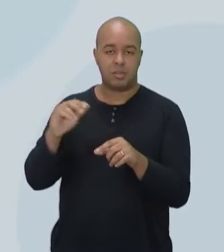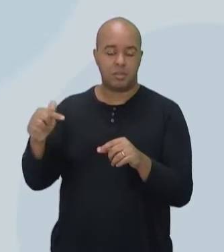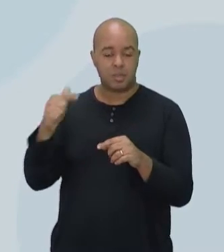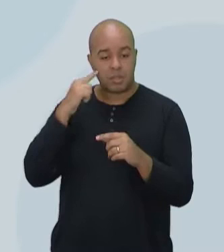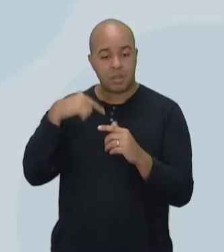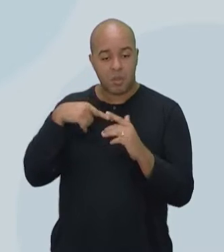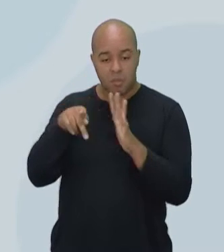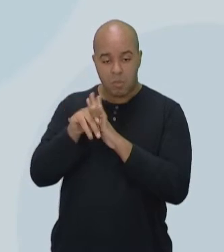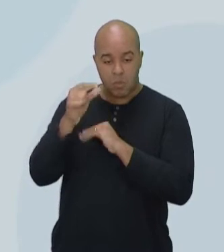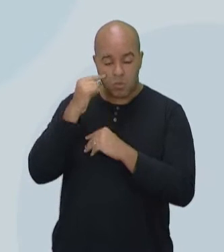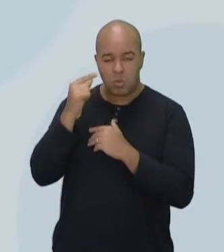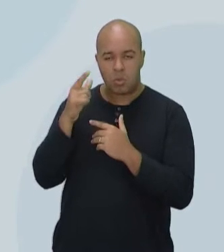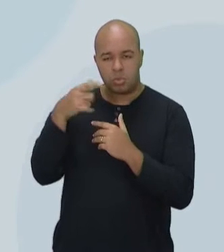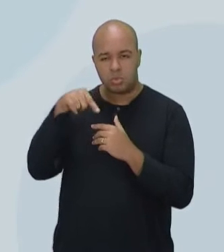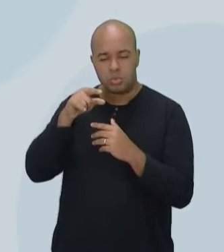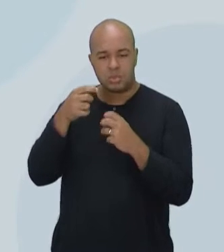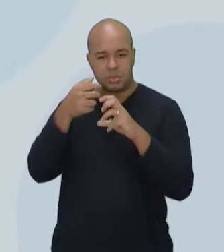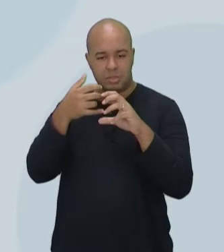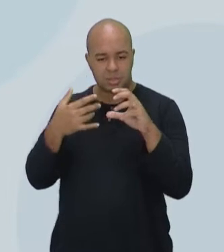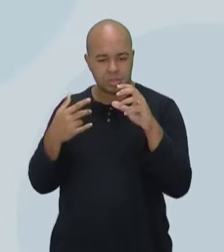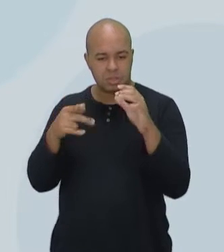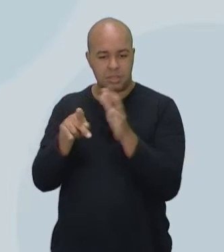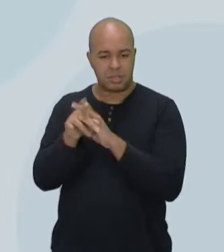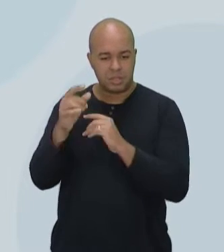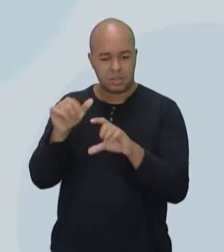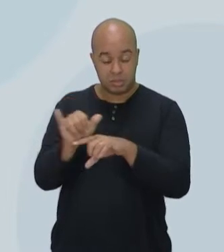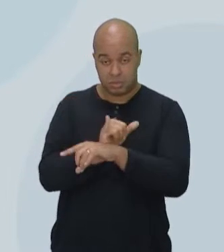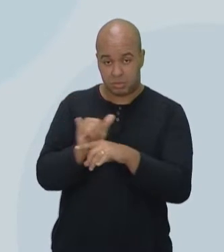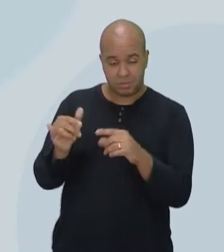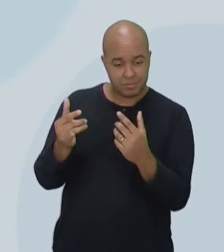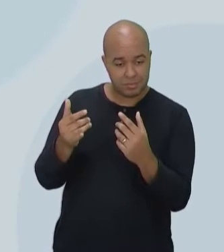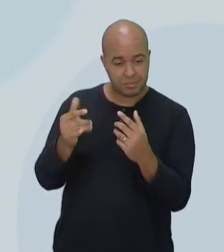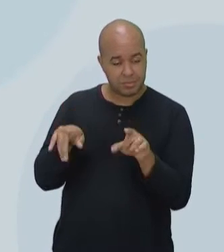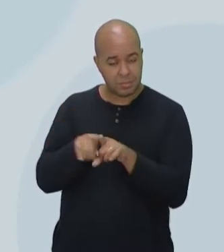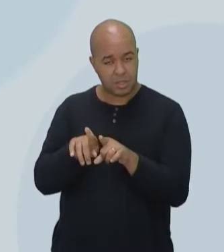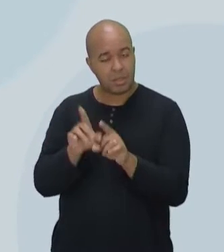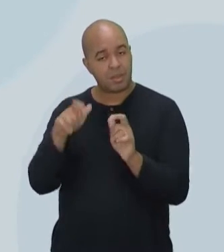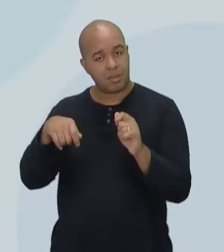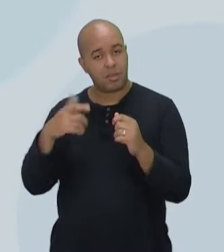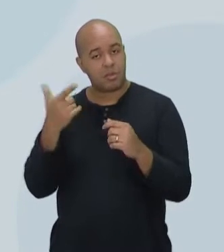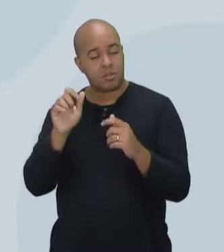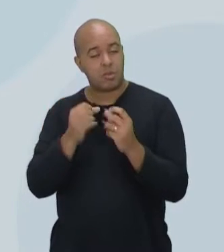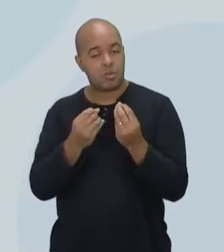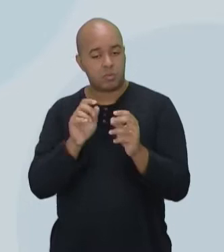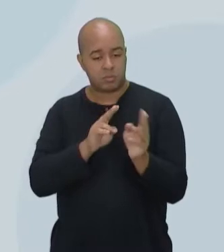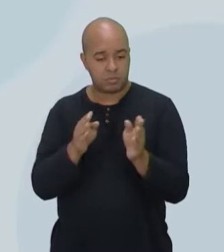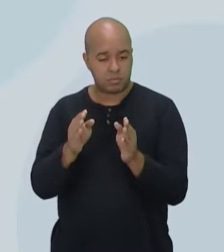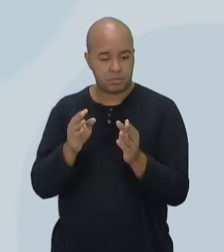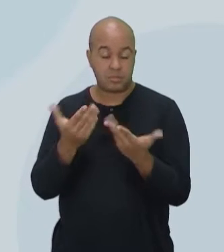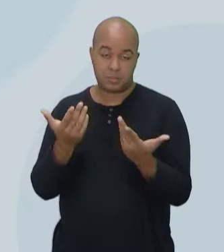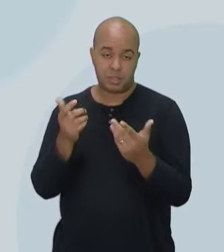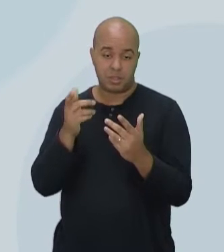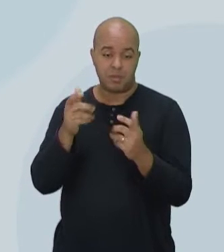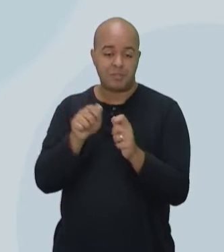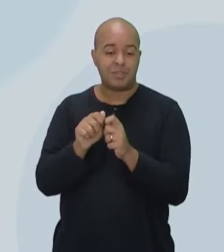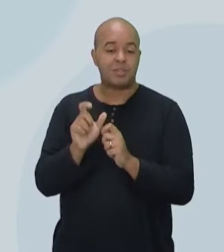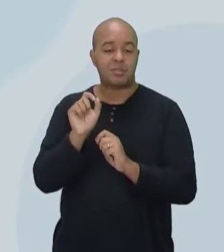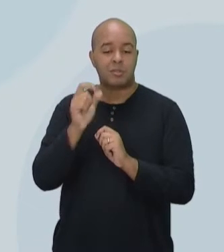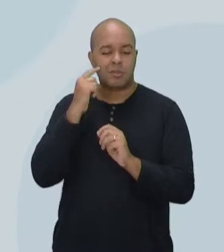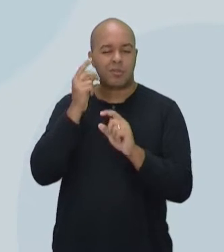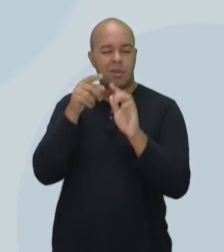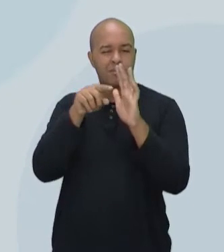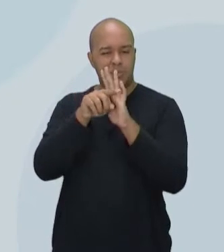carbono e as suas características estruturais e funcionais. Então